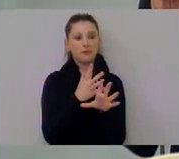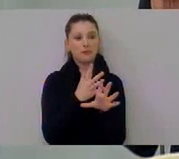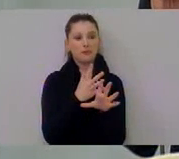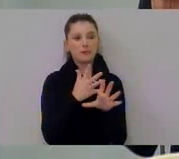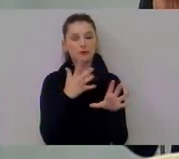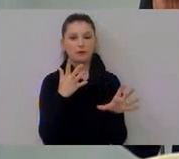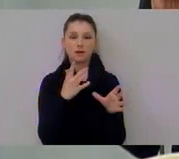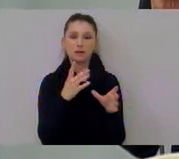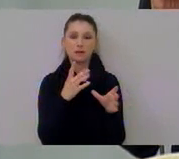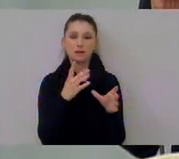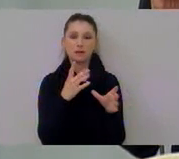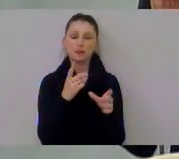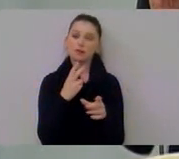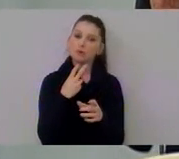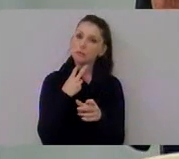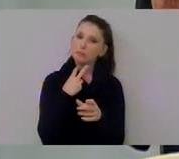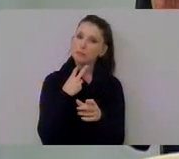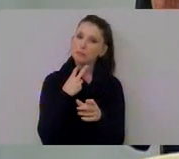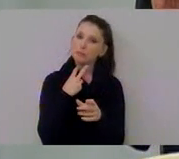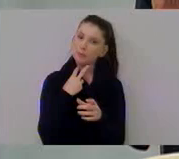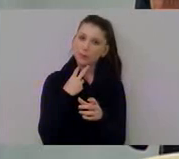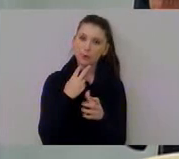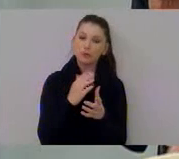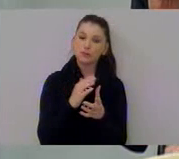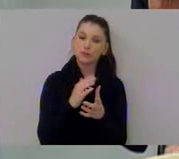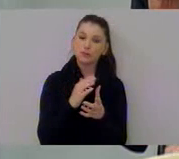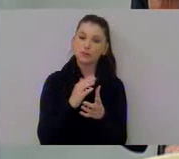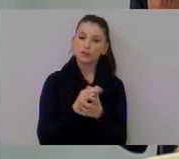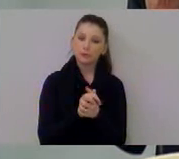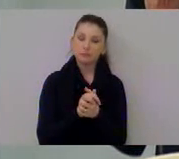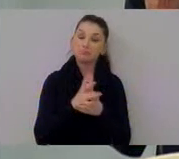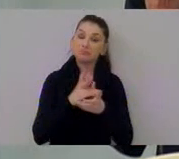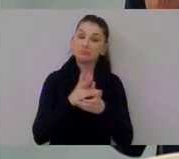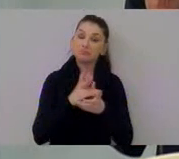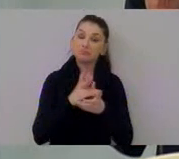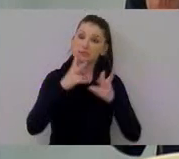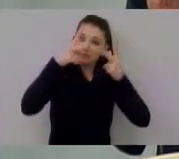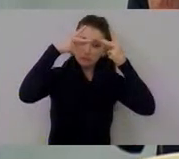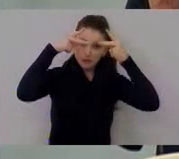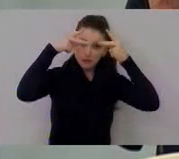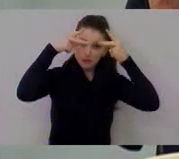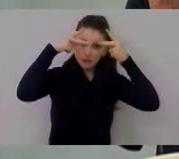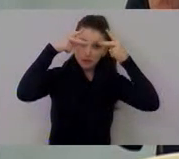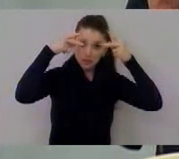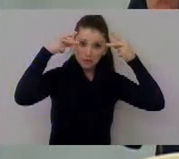Então, eu acho que também a enfermeira dos bairros,